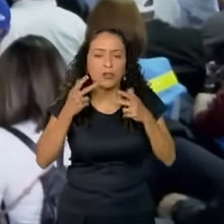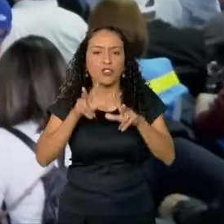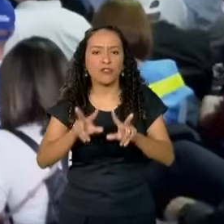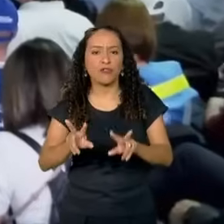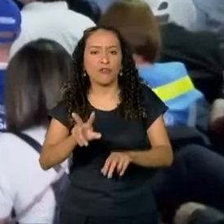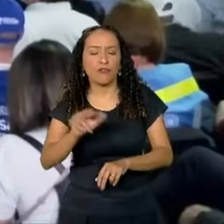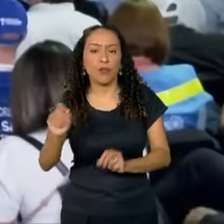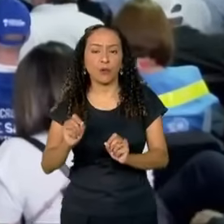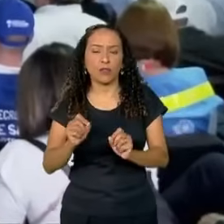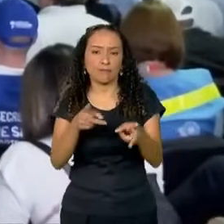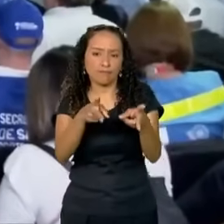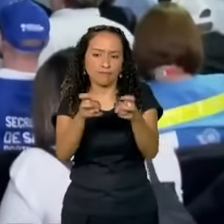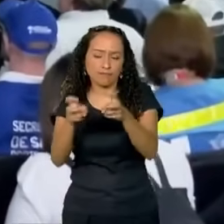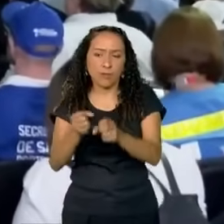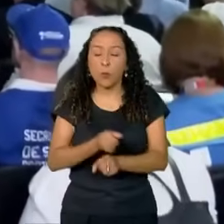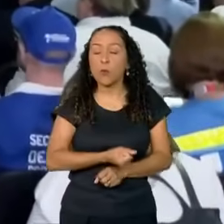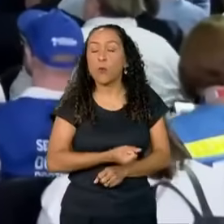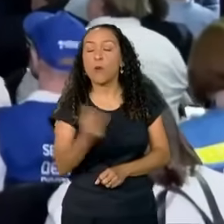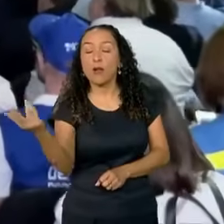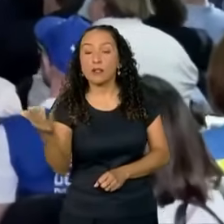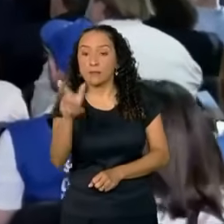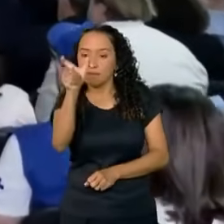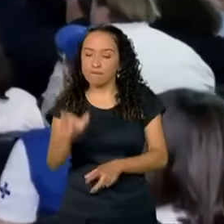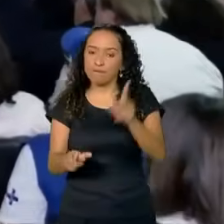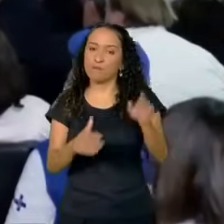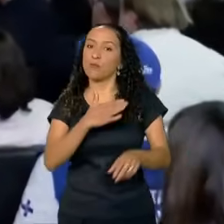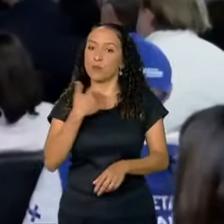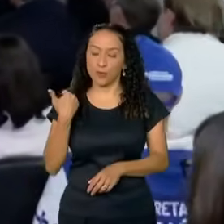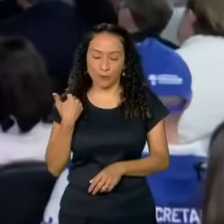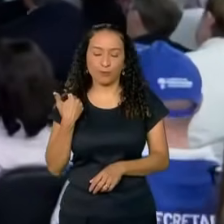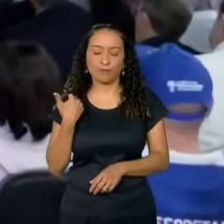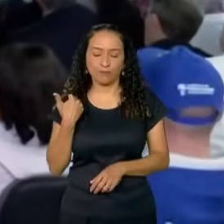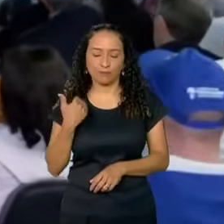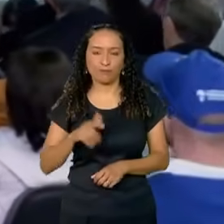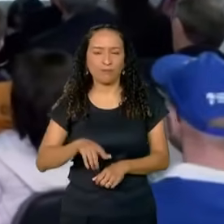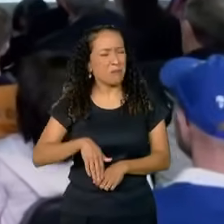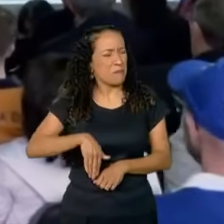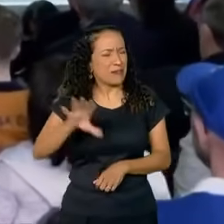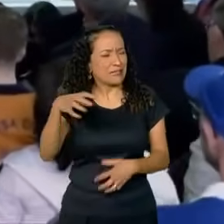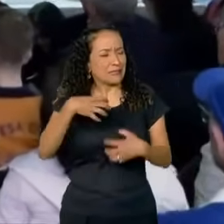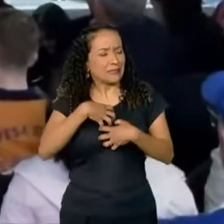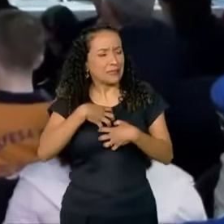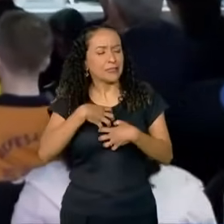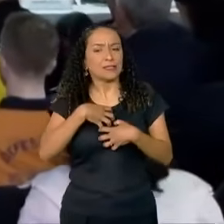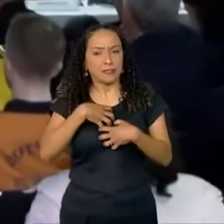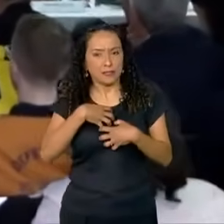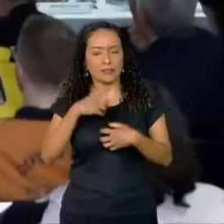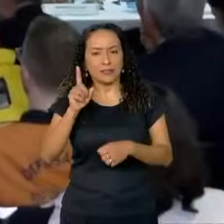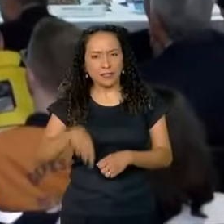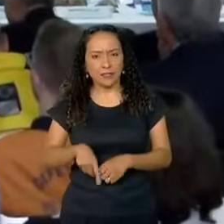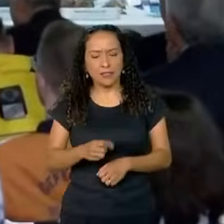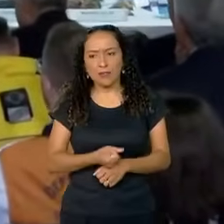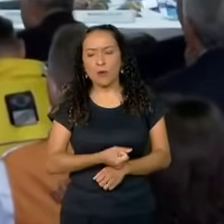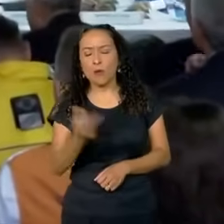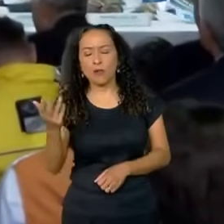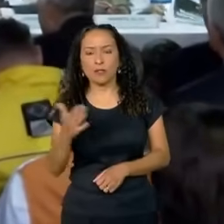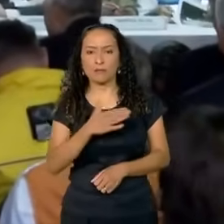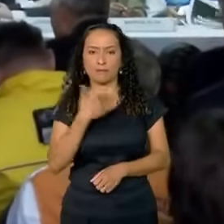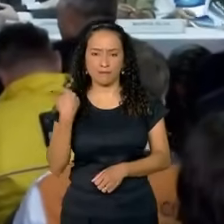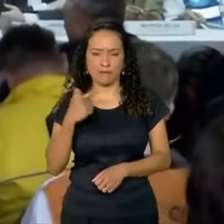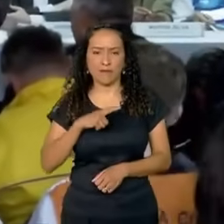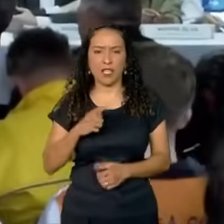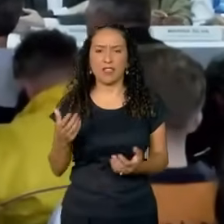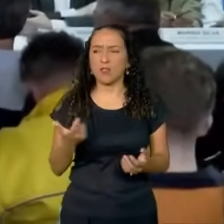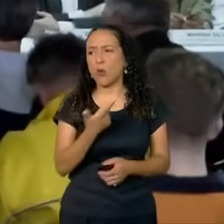observar o número de mortes. É o que talvez, né, mais sensibilize, mais toque. Em número de mortes, nós